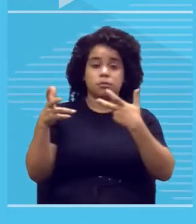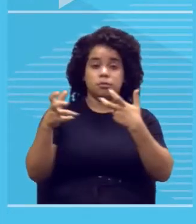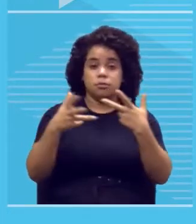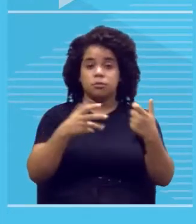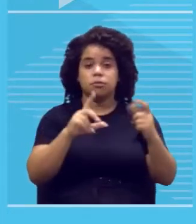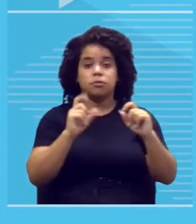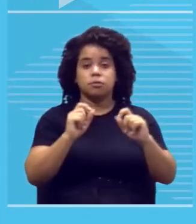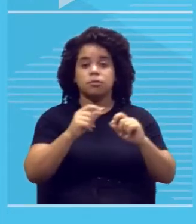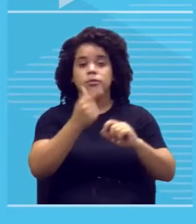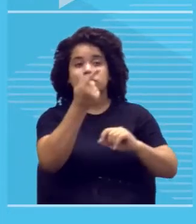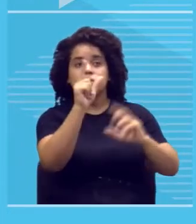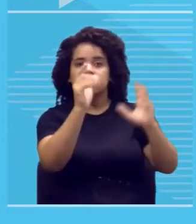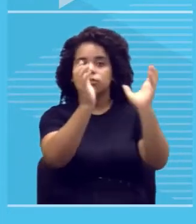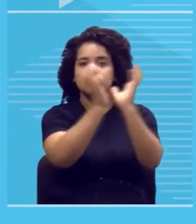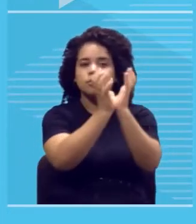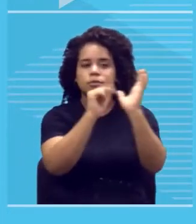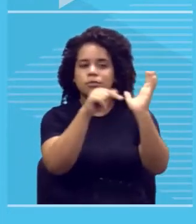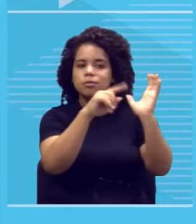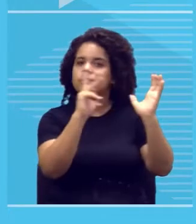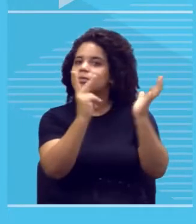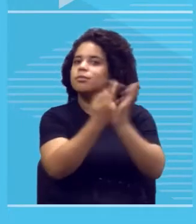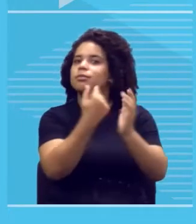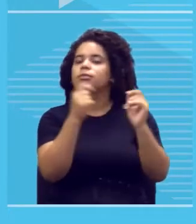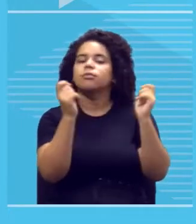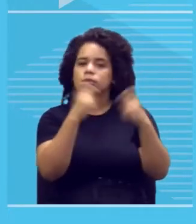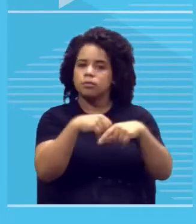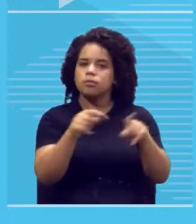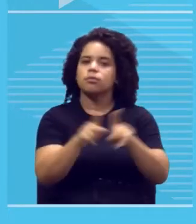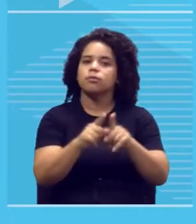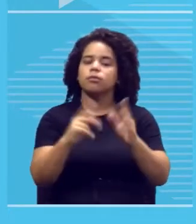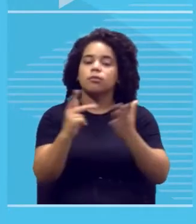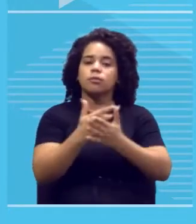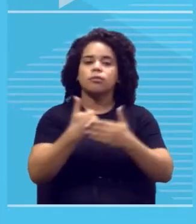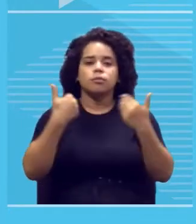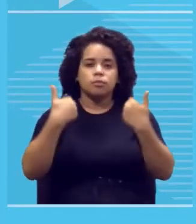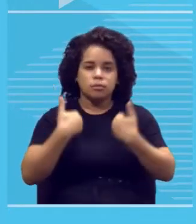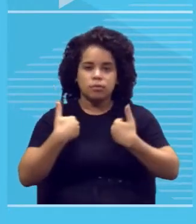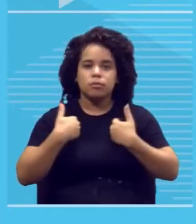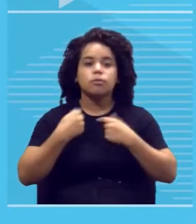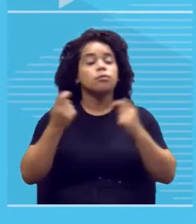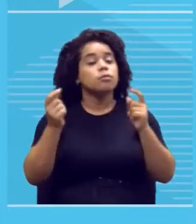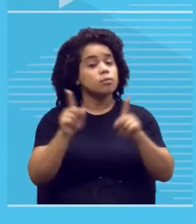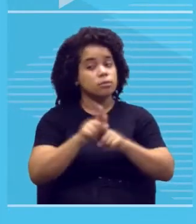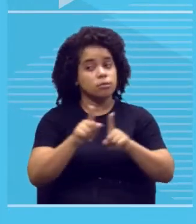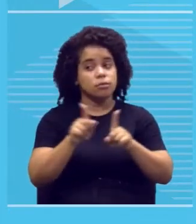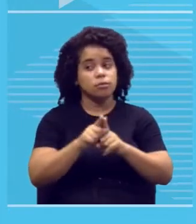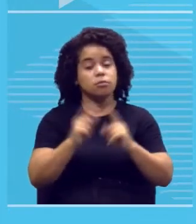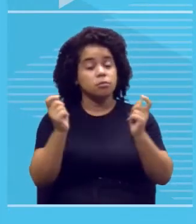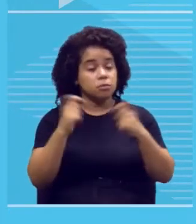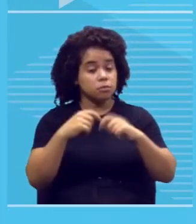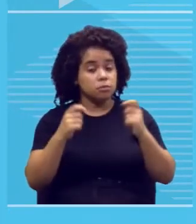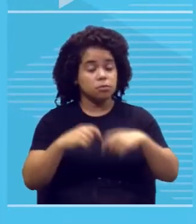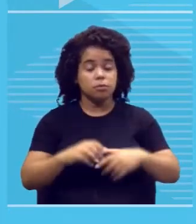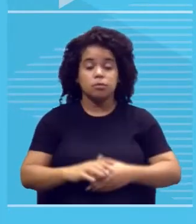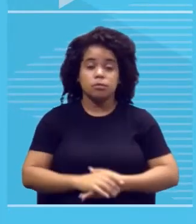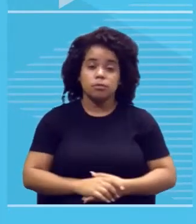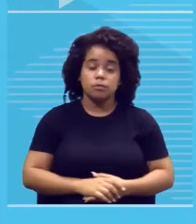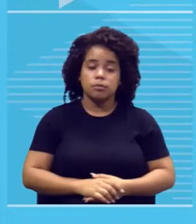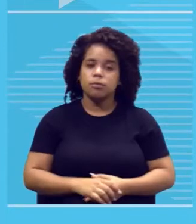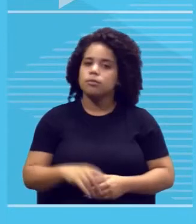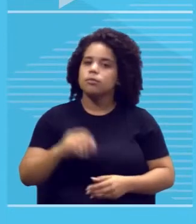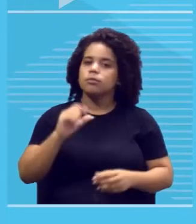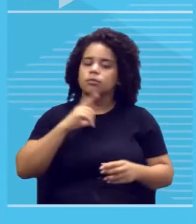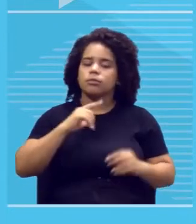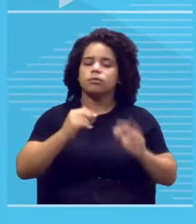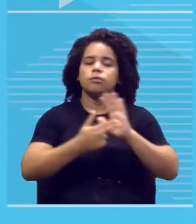acontece na outra bolha pode chegar até a sua e estourar essa bolha então quando